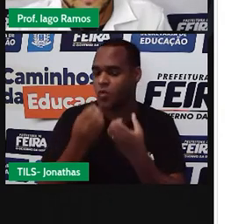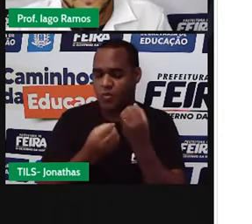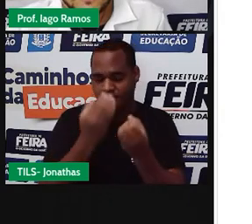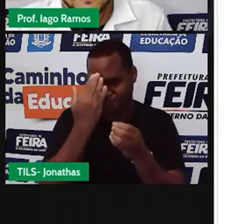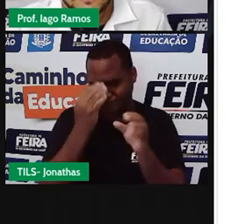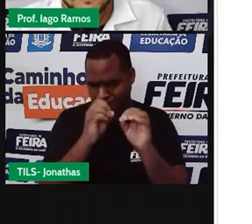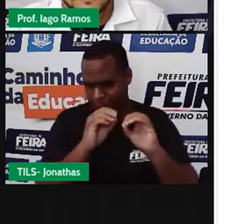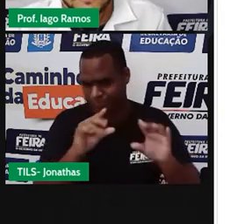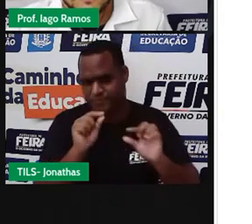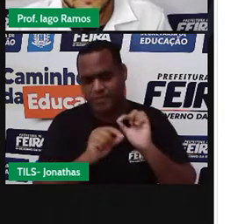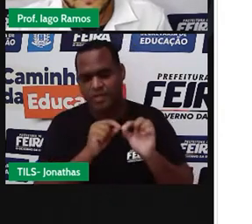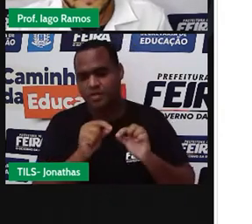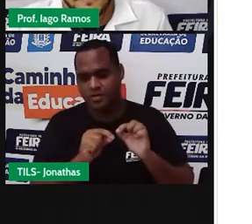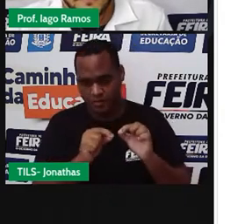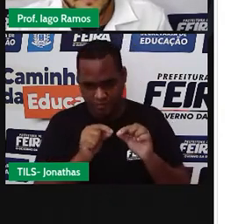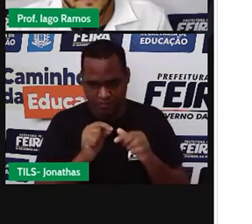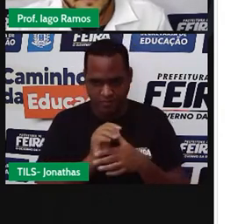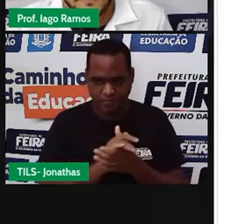isso